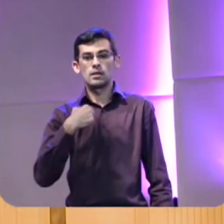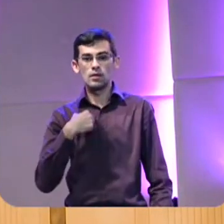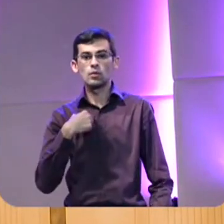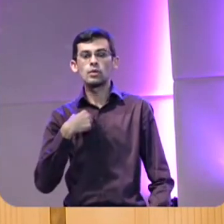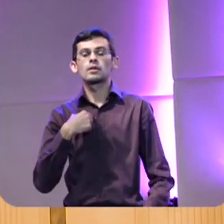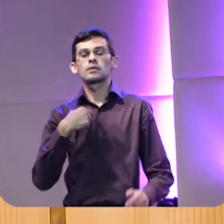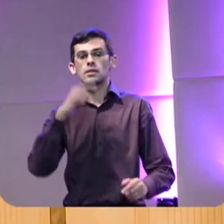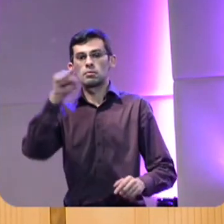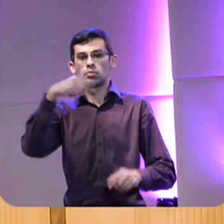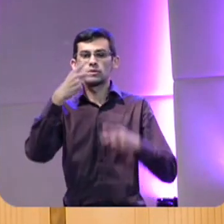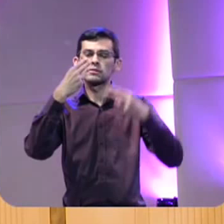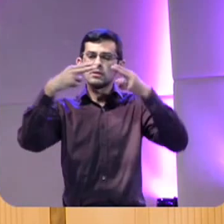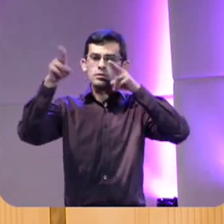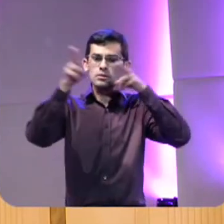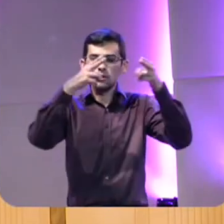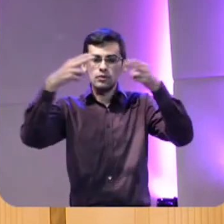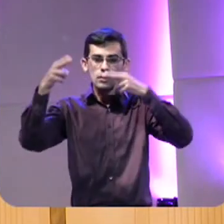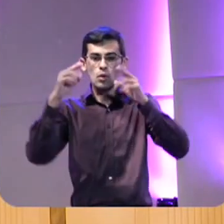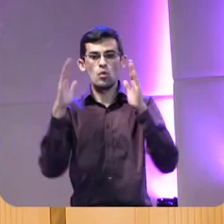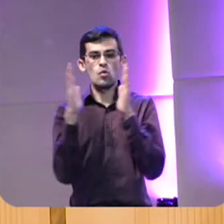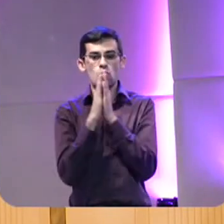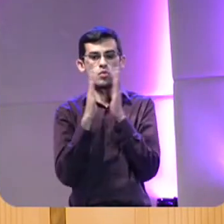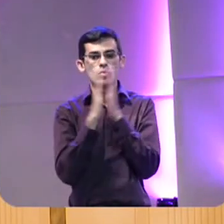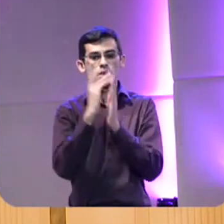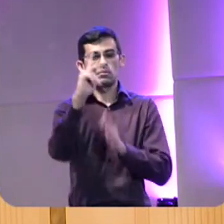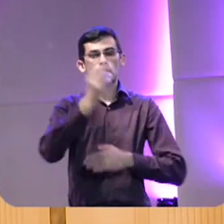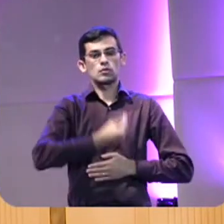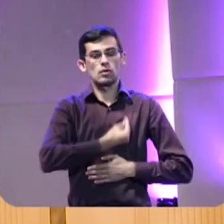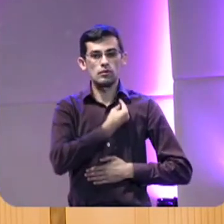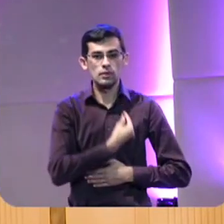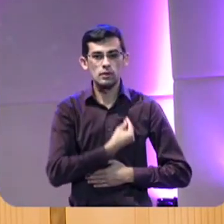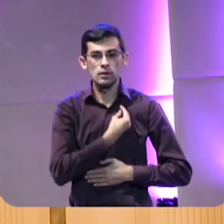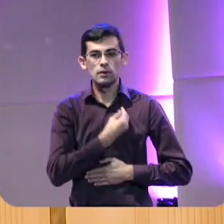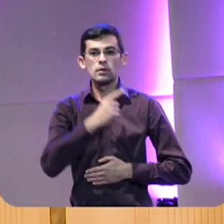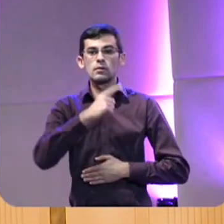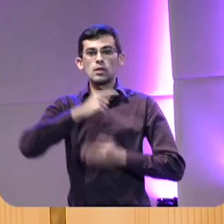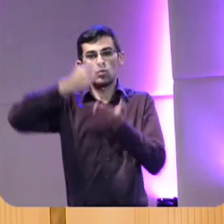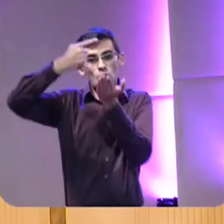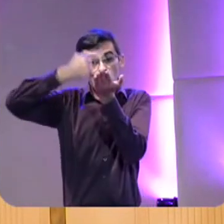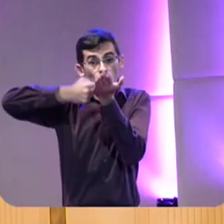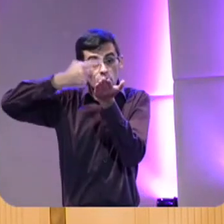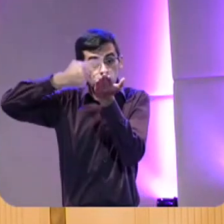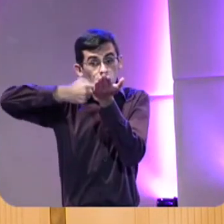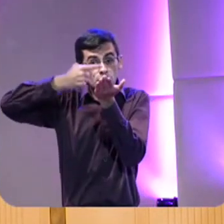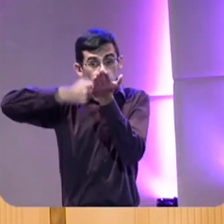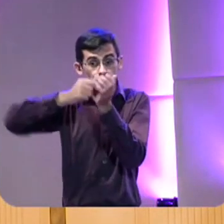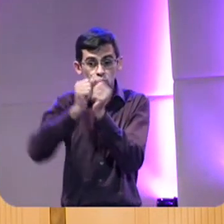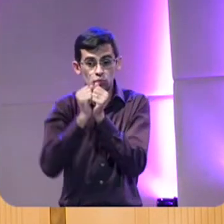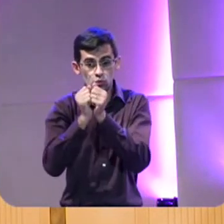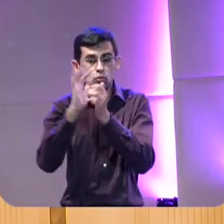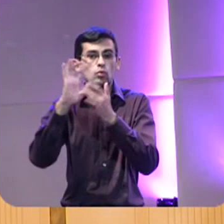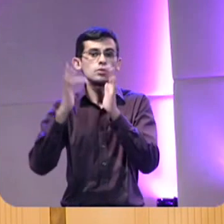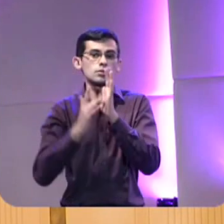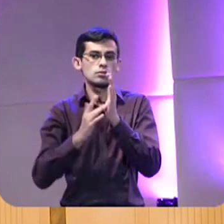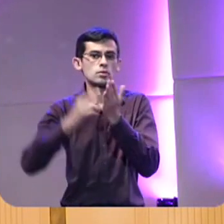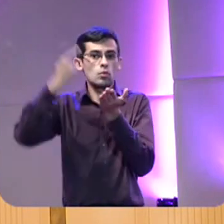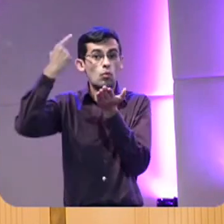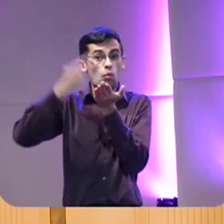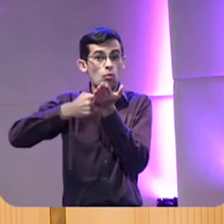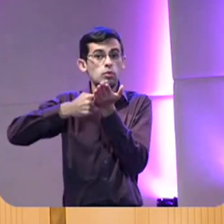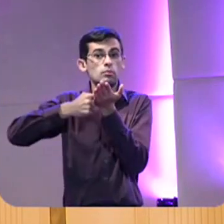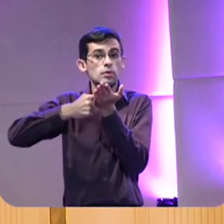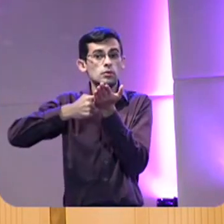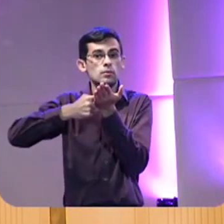vou, daqui a pouco, depois dessa canção, orar por você. E você vai assumir um compromisso com Jesus. Um